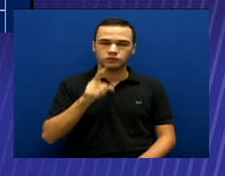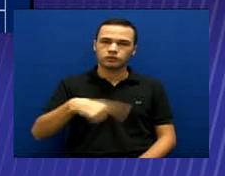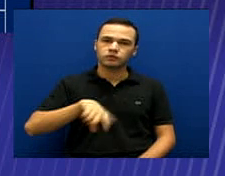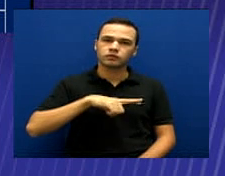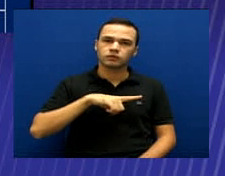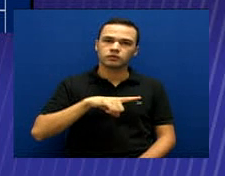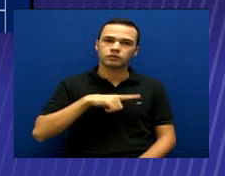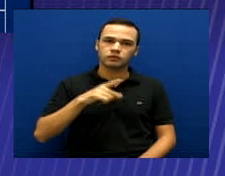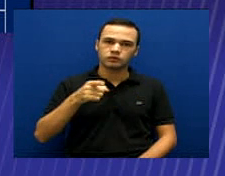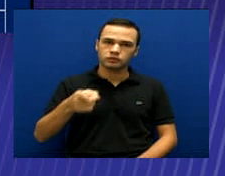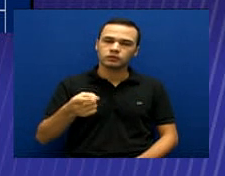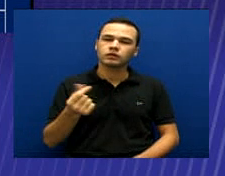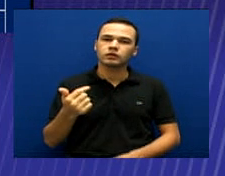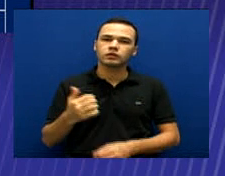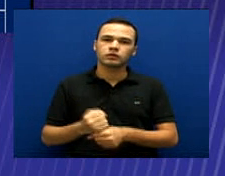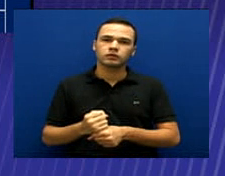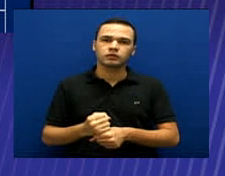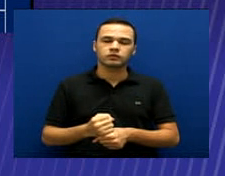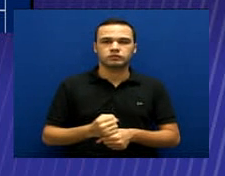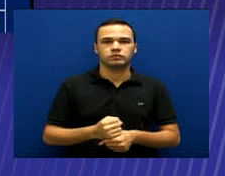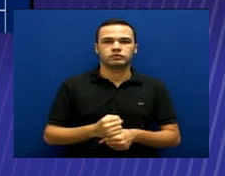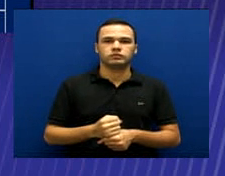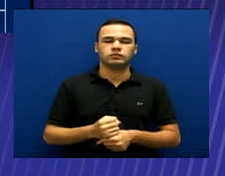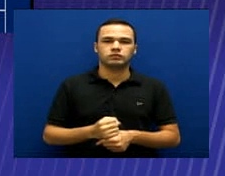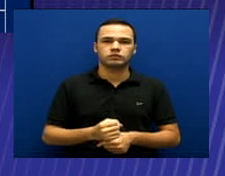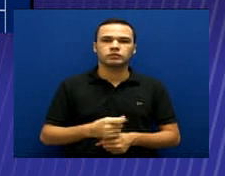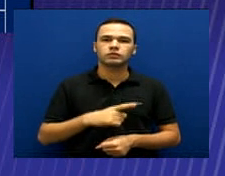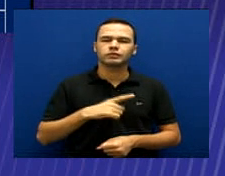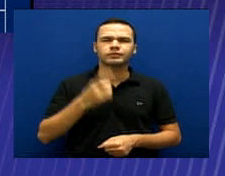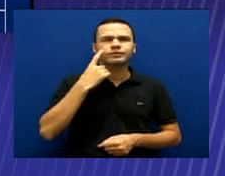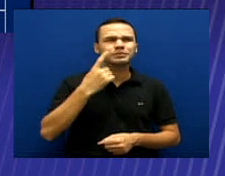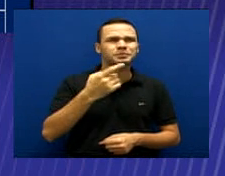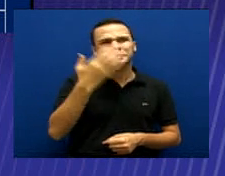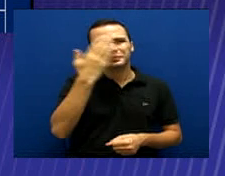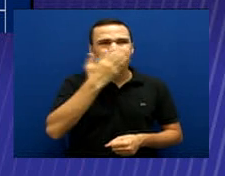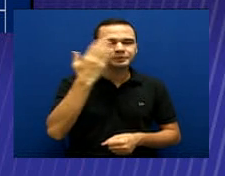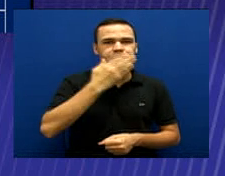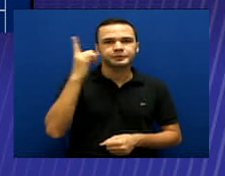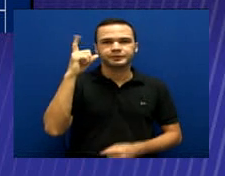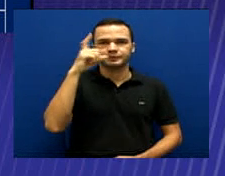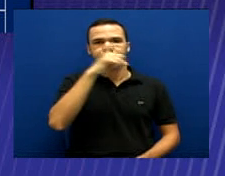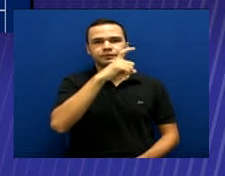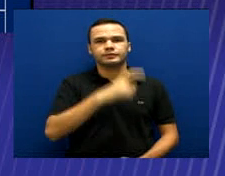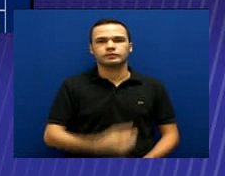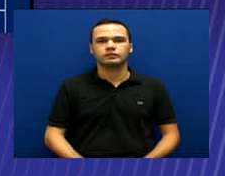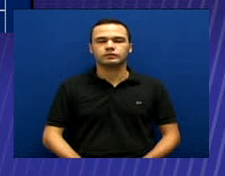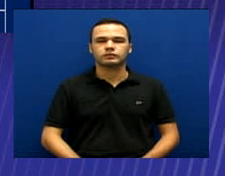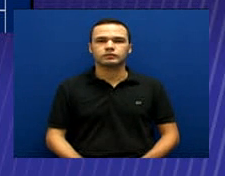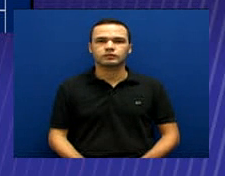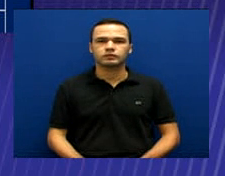usar uma receita primária andando bem chegar muito bem um quadro